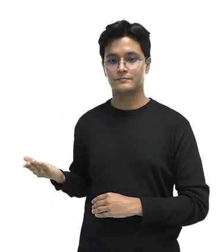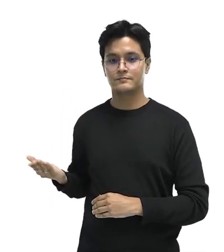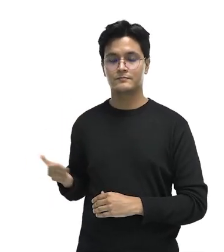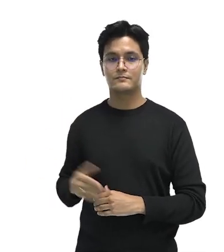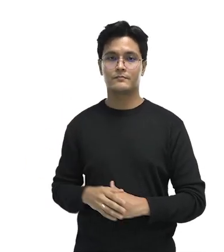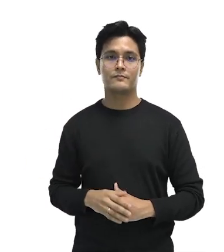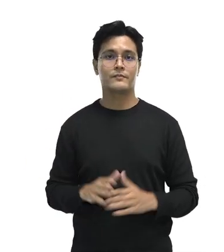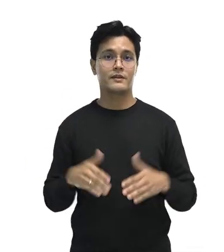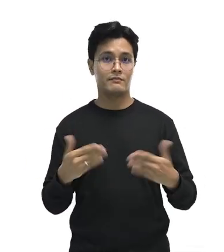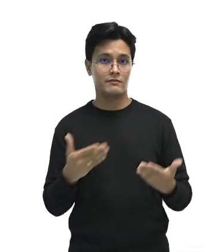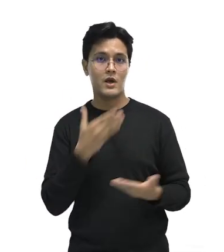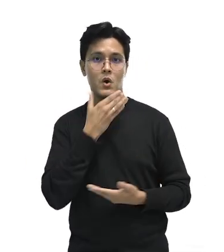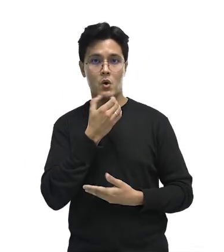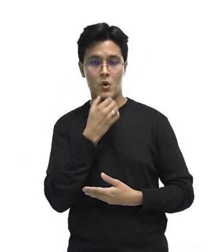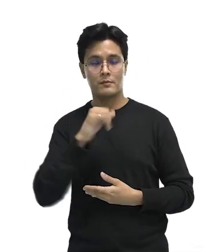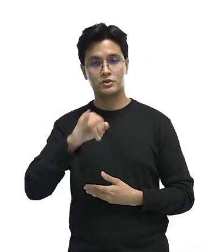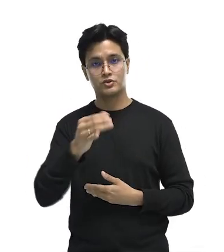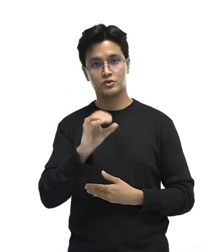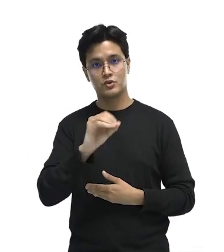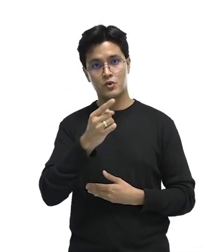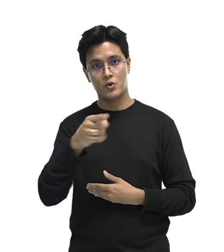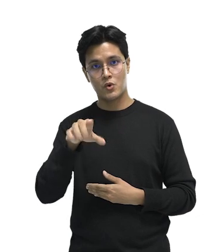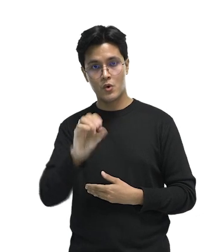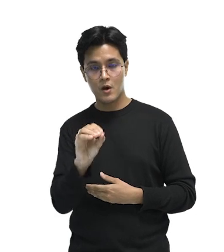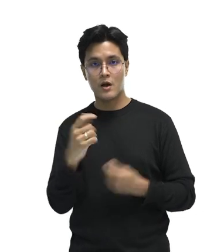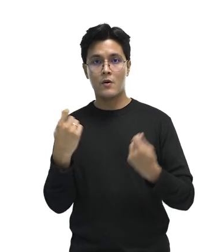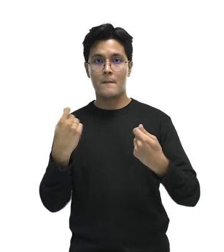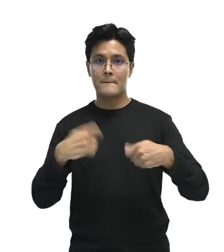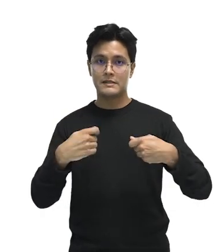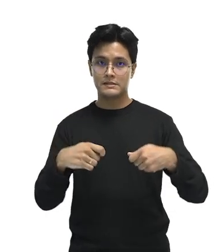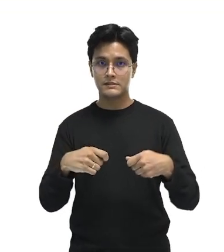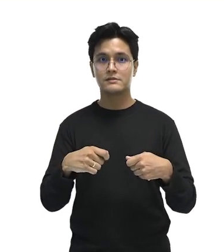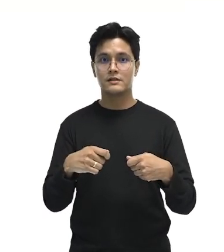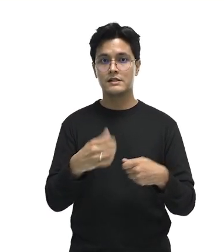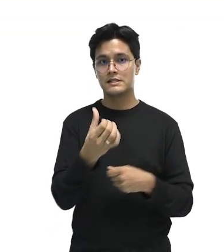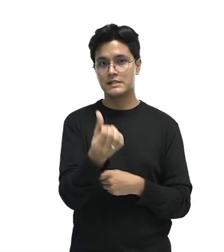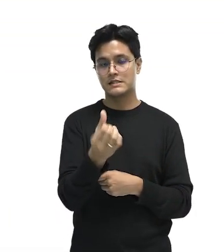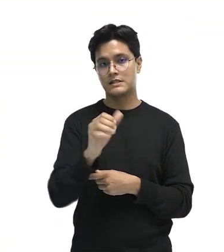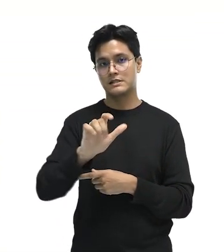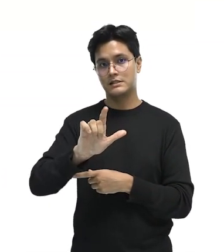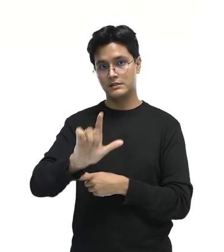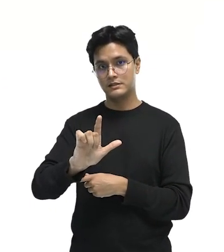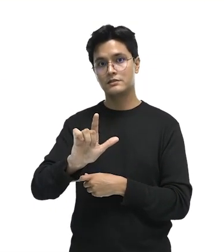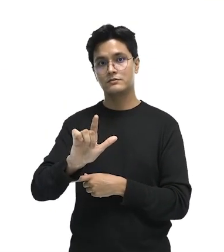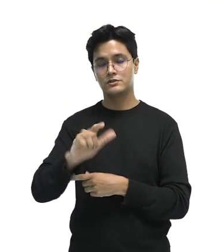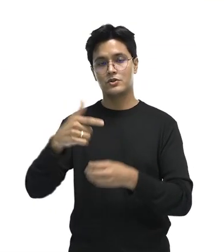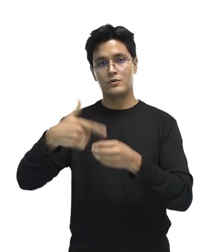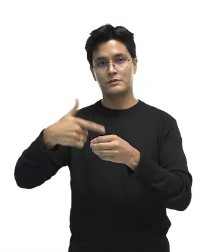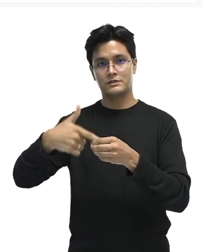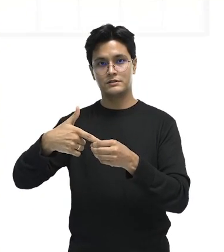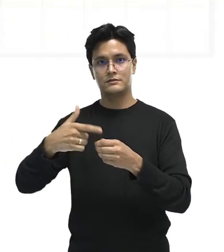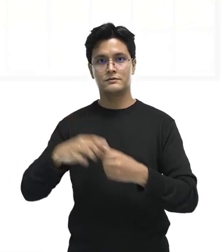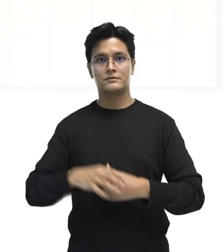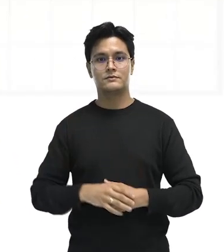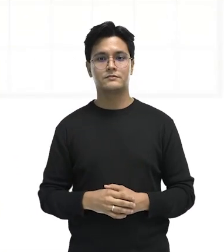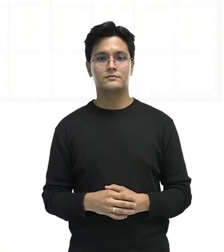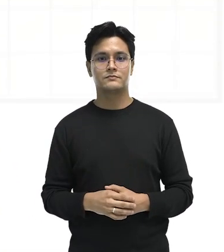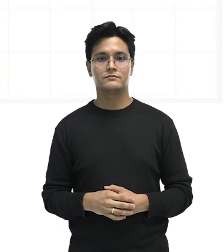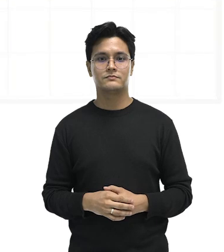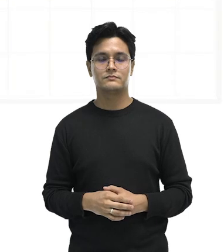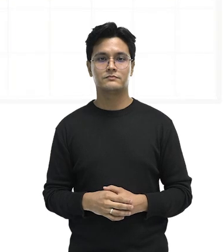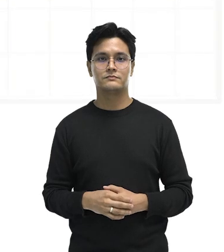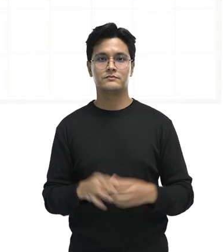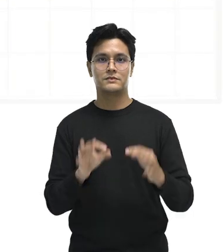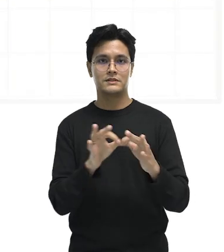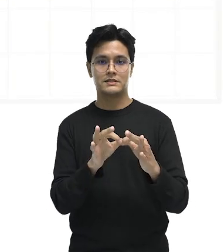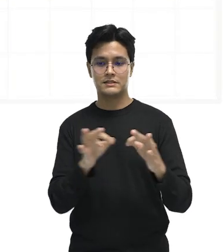Então, o João ele vai precisar de 6 litros de combustível para